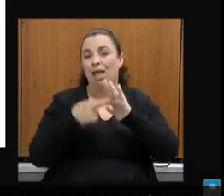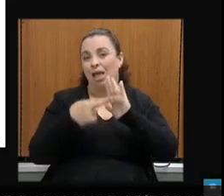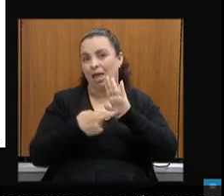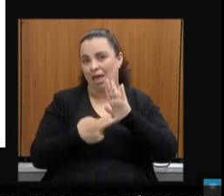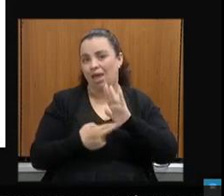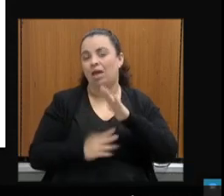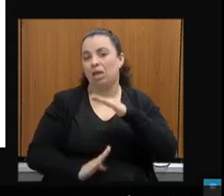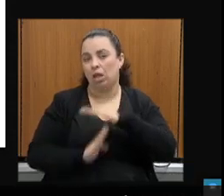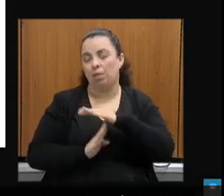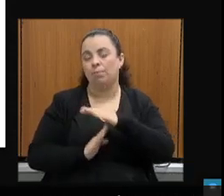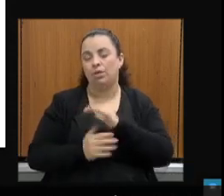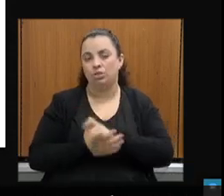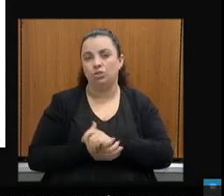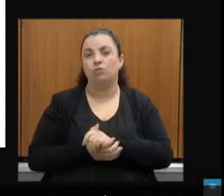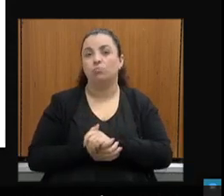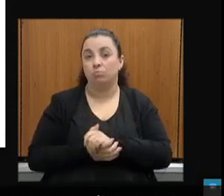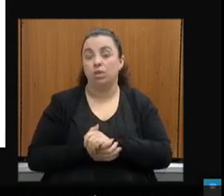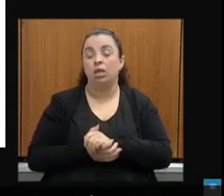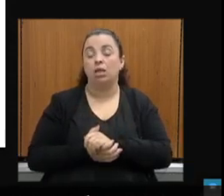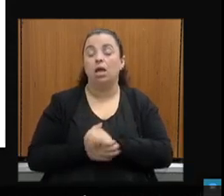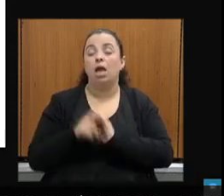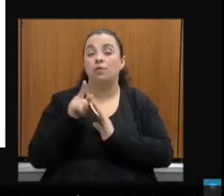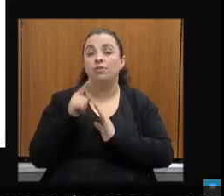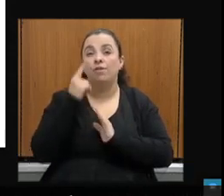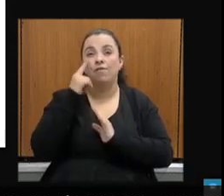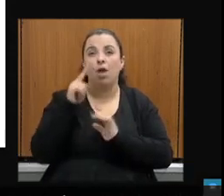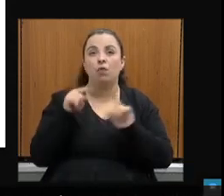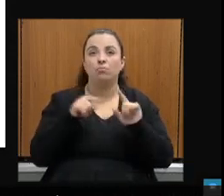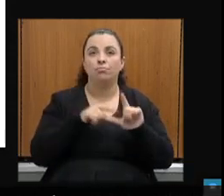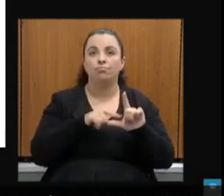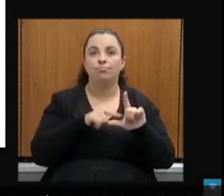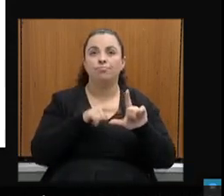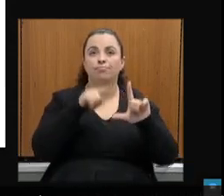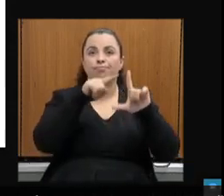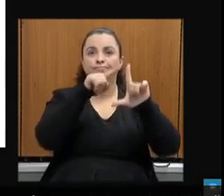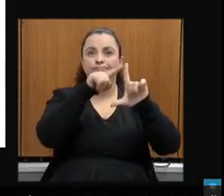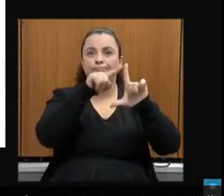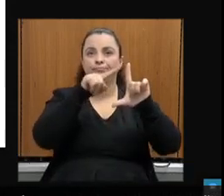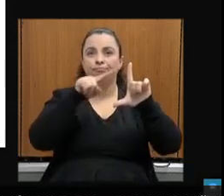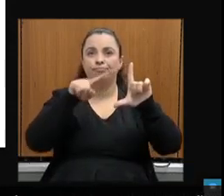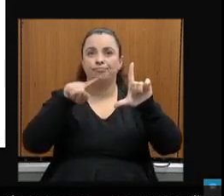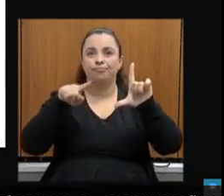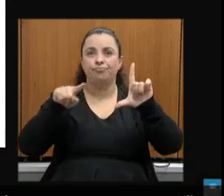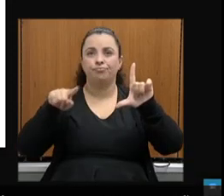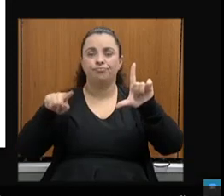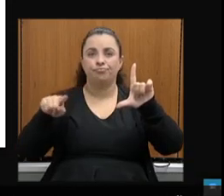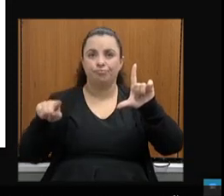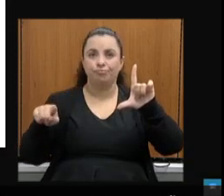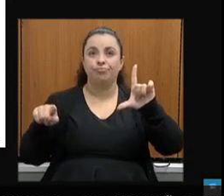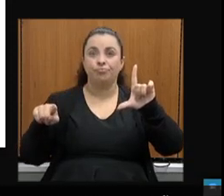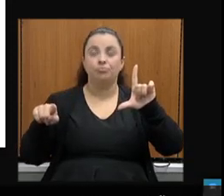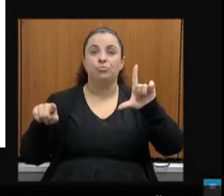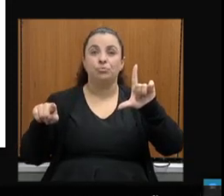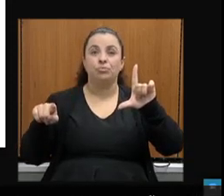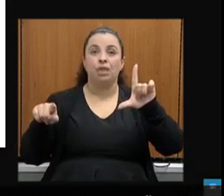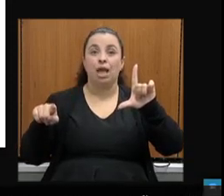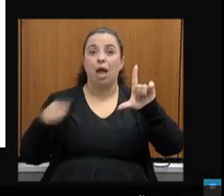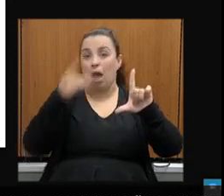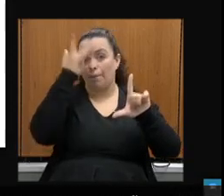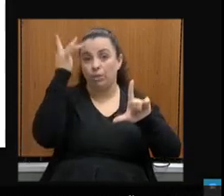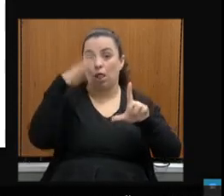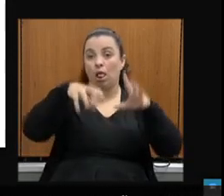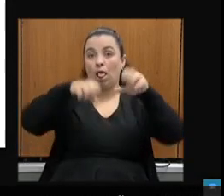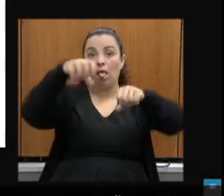de 9,98 e se você olhar evolução você realmente percebe o quanto que tem melhorado